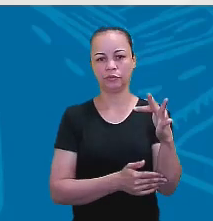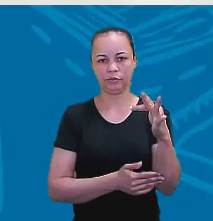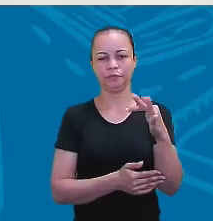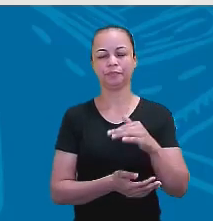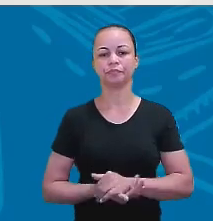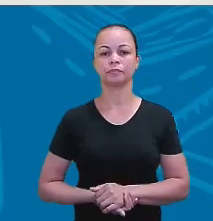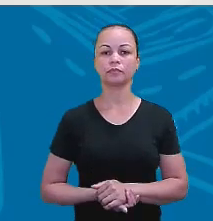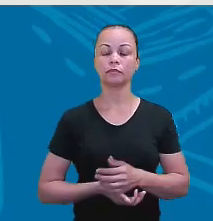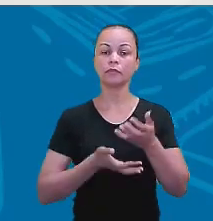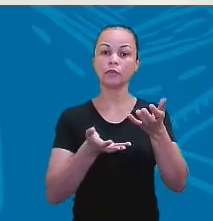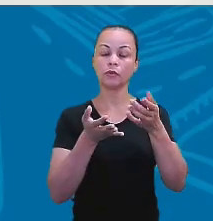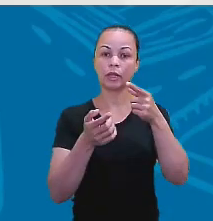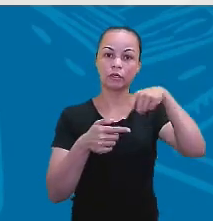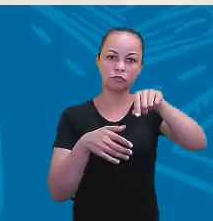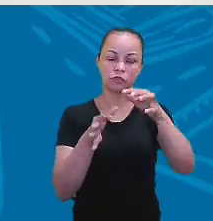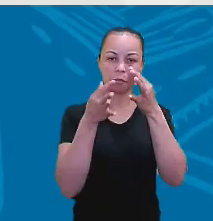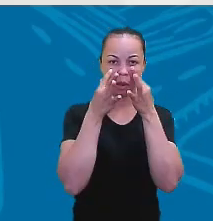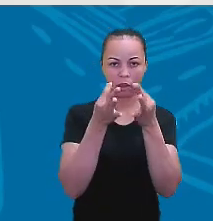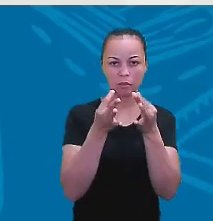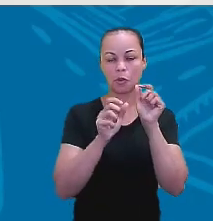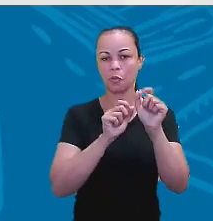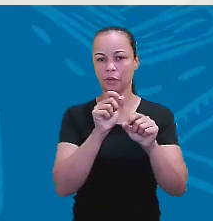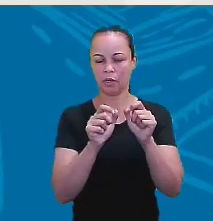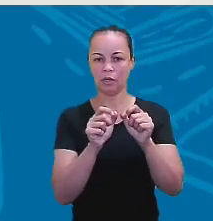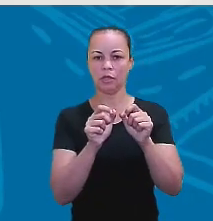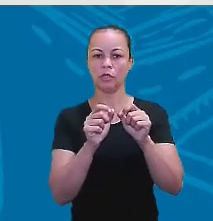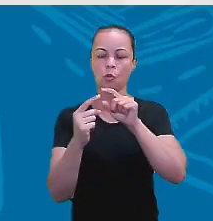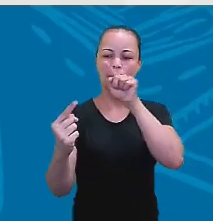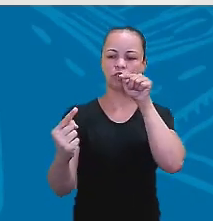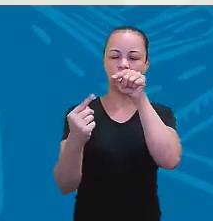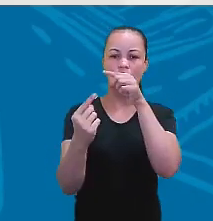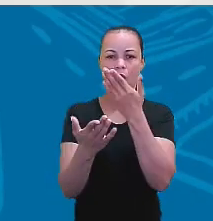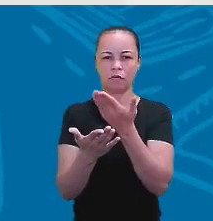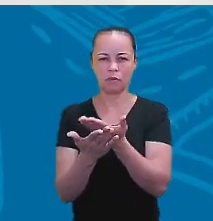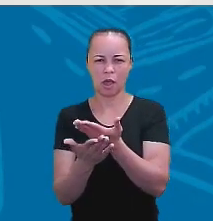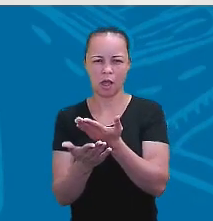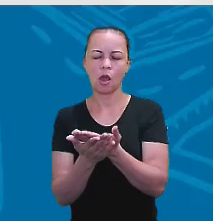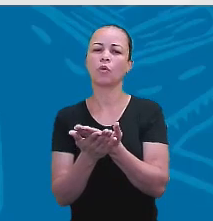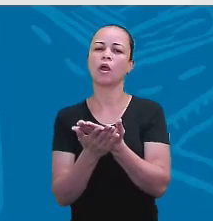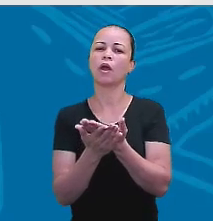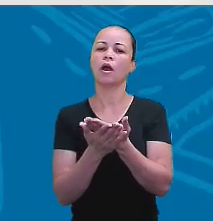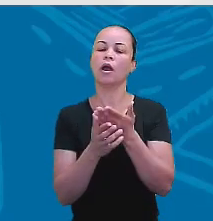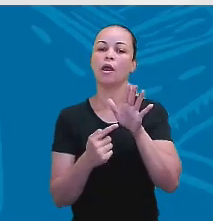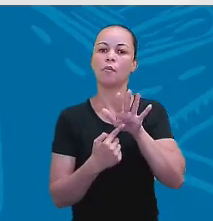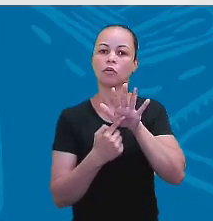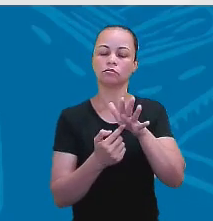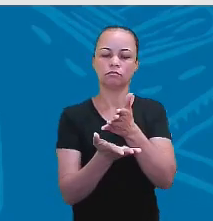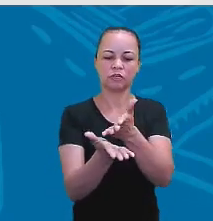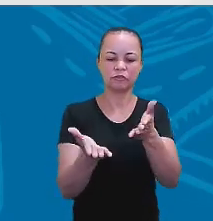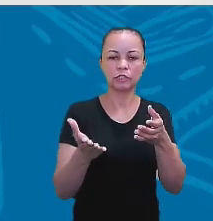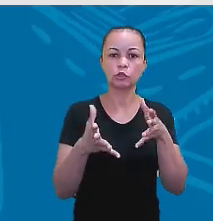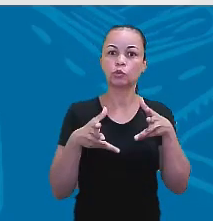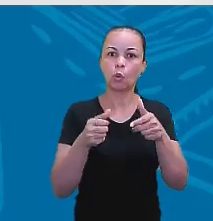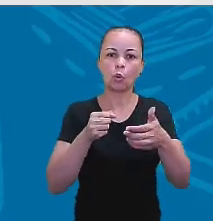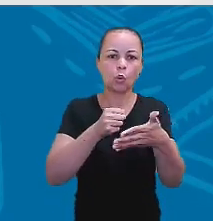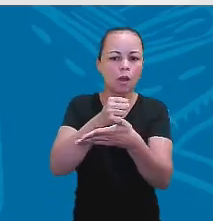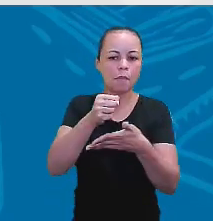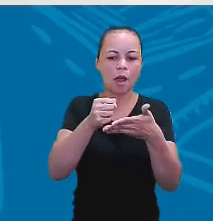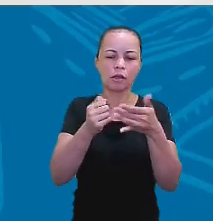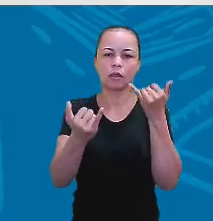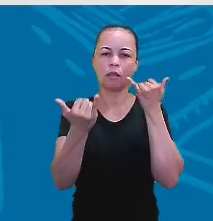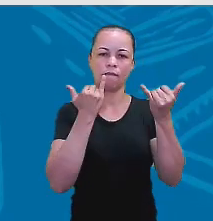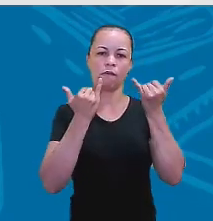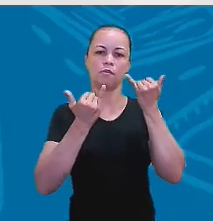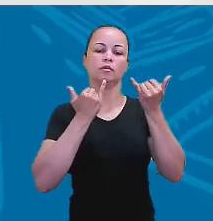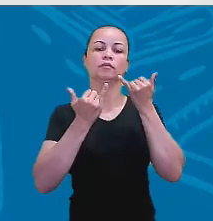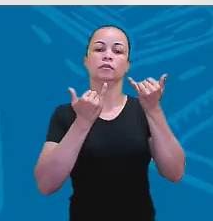que eu quero chamar a atenção de vocês é que justamente o objetivo dessa aula é te dar todo esse arcabouço, toda essa base de informação para que